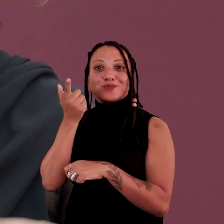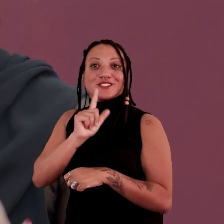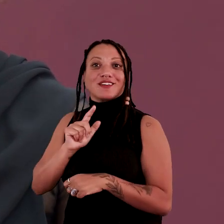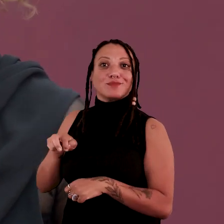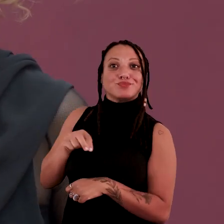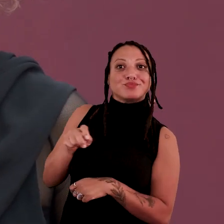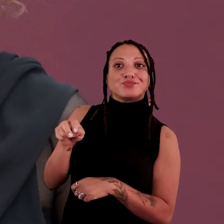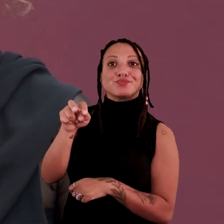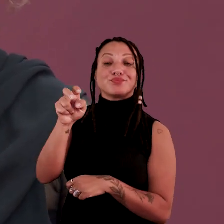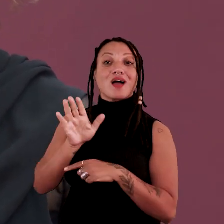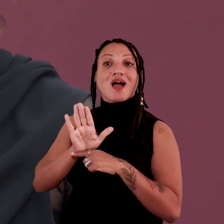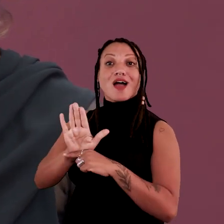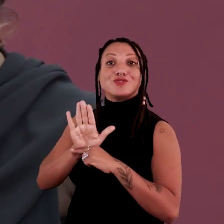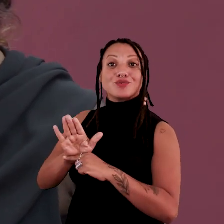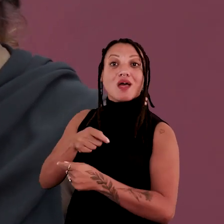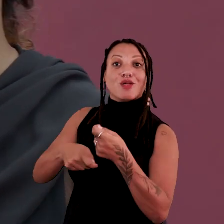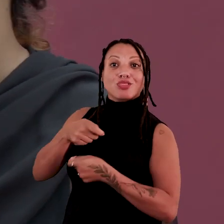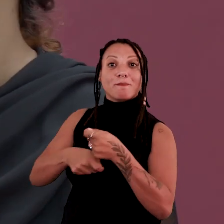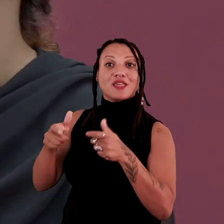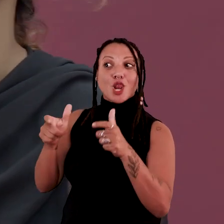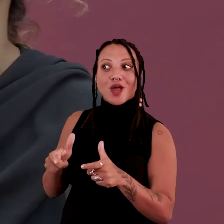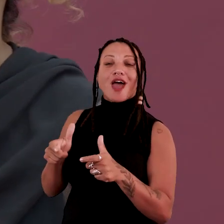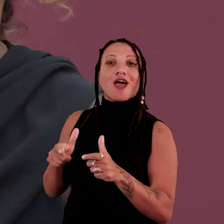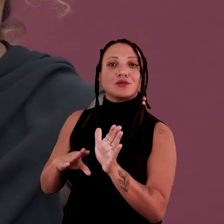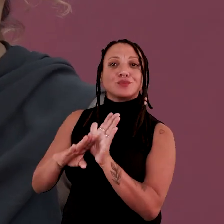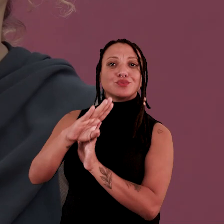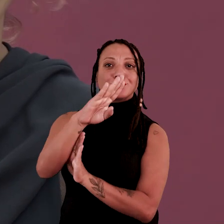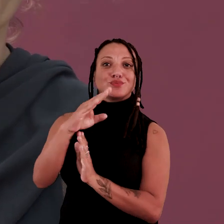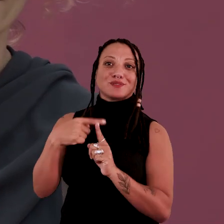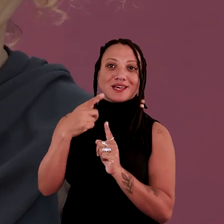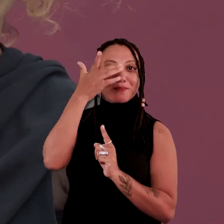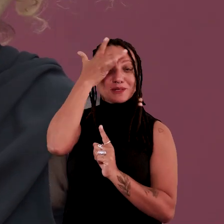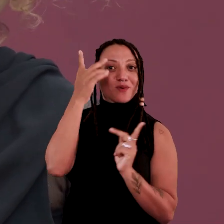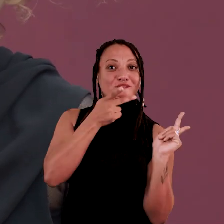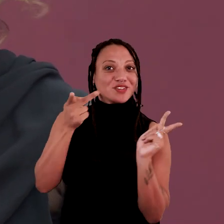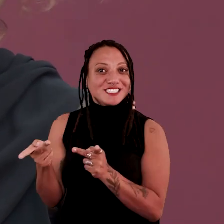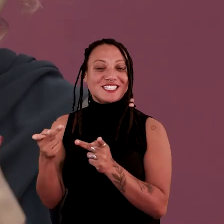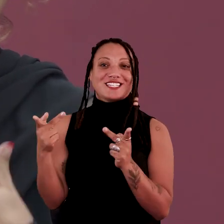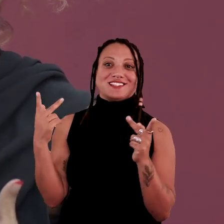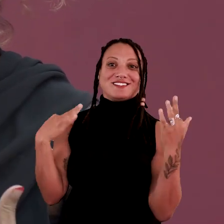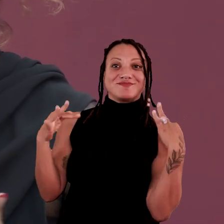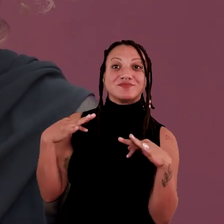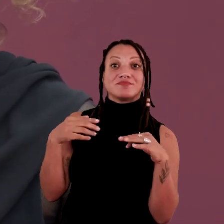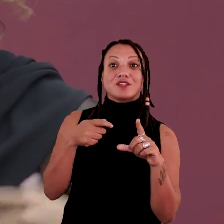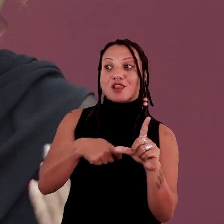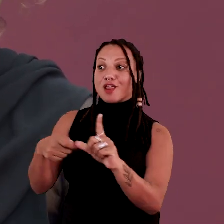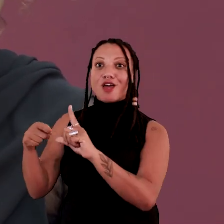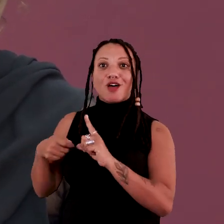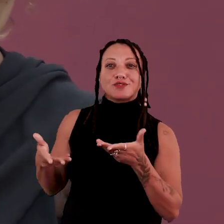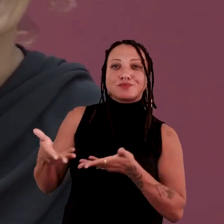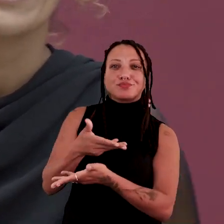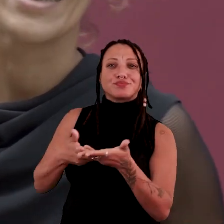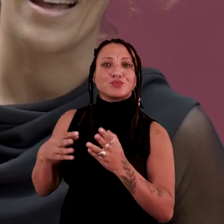dos comerciantes, das pessoas que estão lá trabalhando. Então, sem dúvida, não é só importante para nós, mas é importante